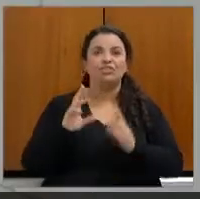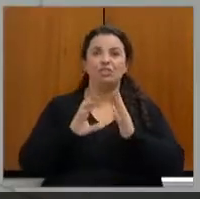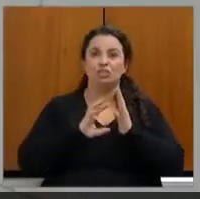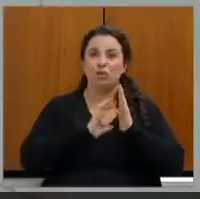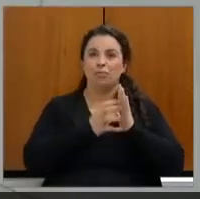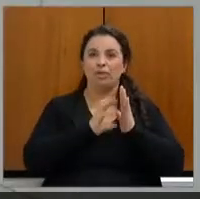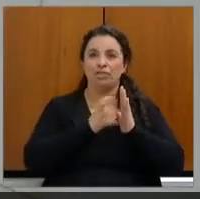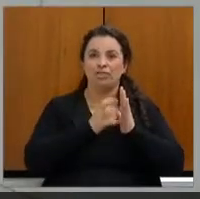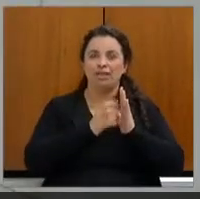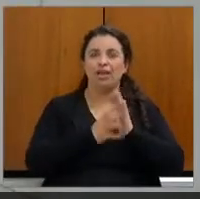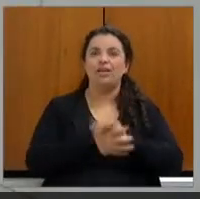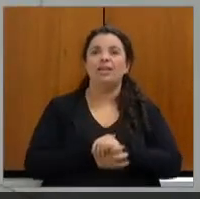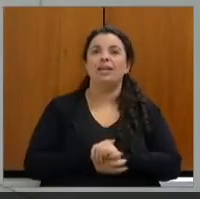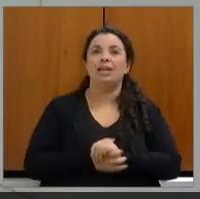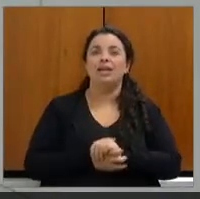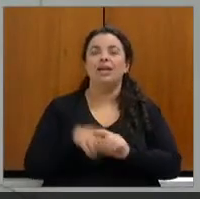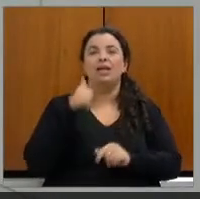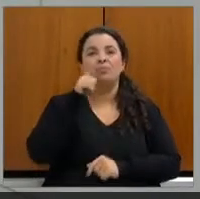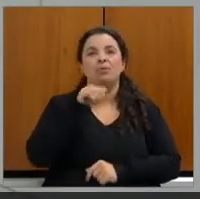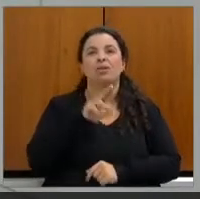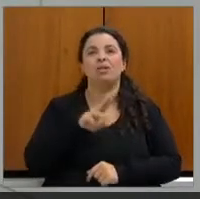nem lá batismo